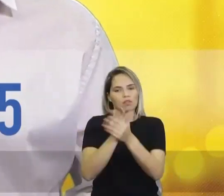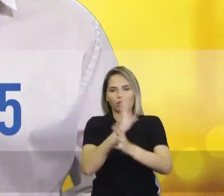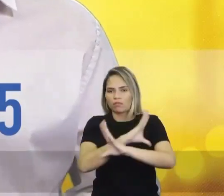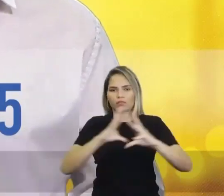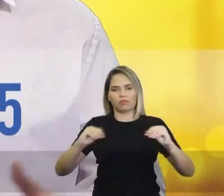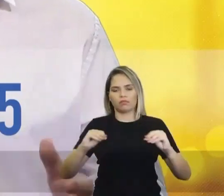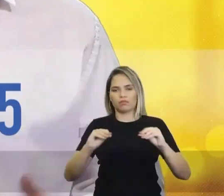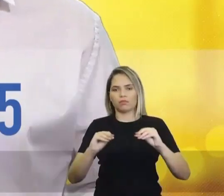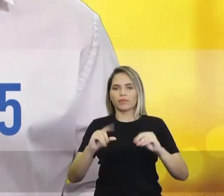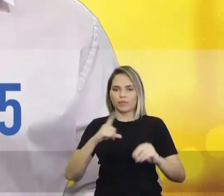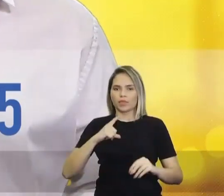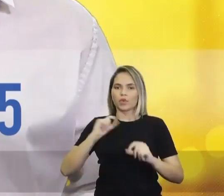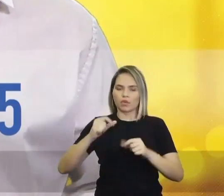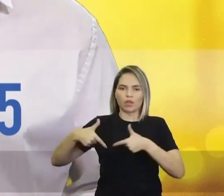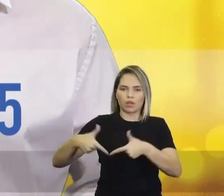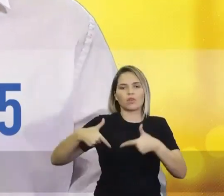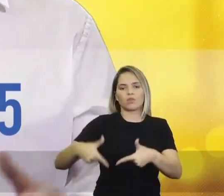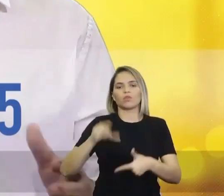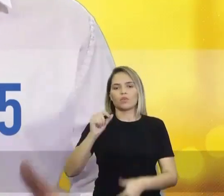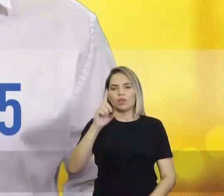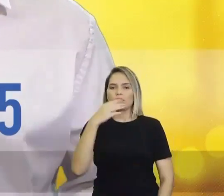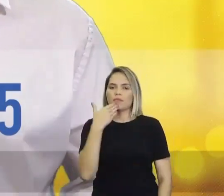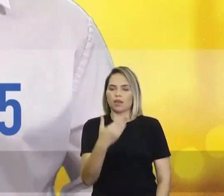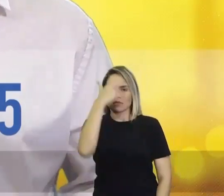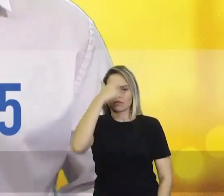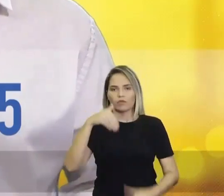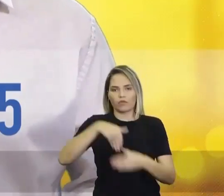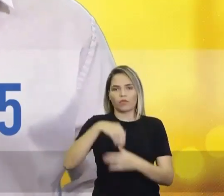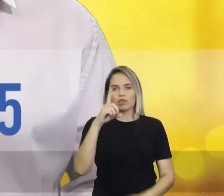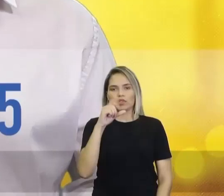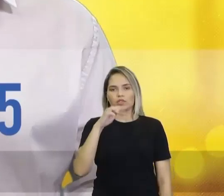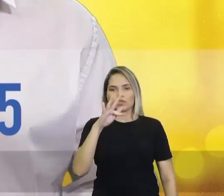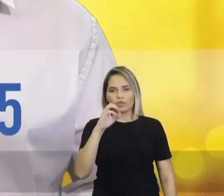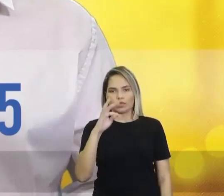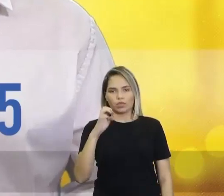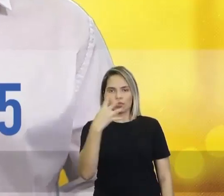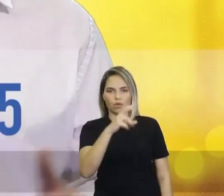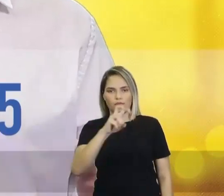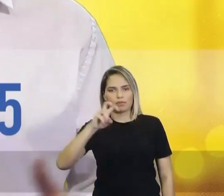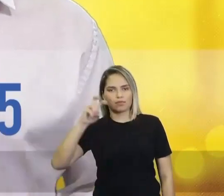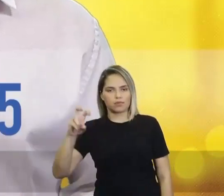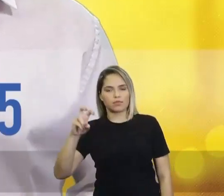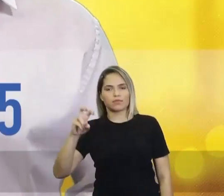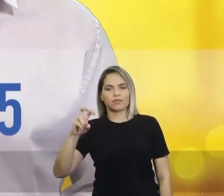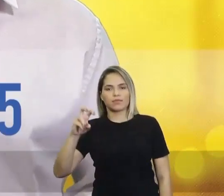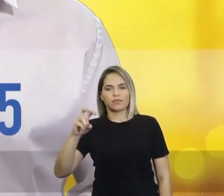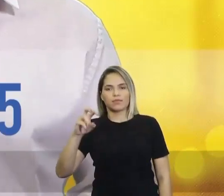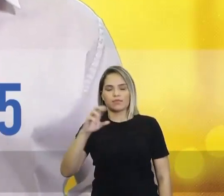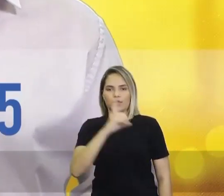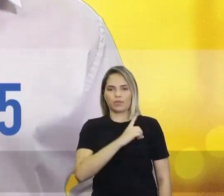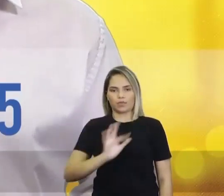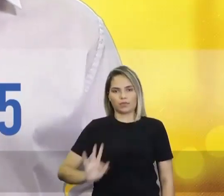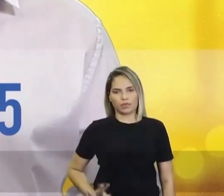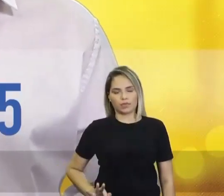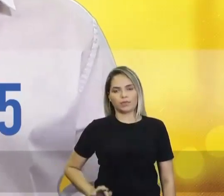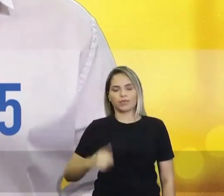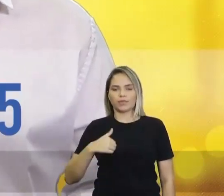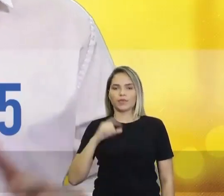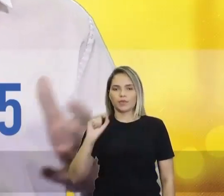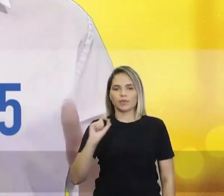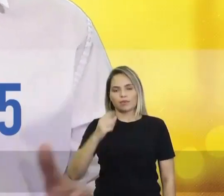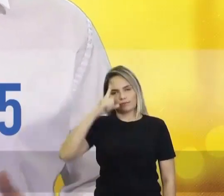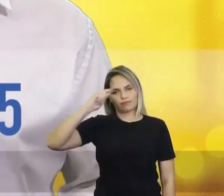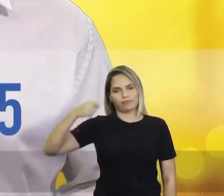acabar a impunidade que favorece o crime. Essa é a nossa luta. Peço o seu voto. Danilo Forte,